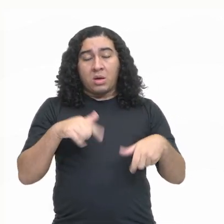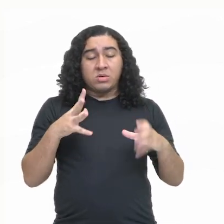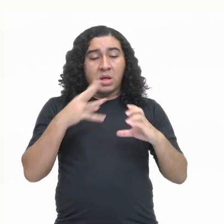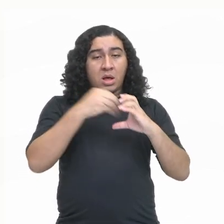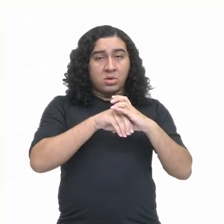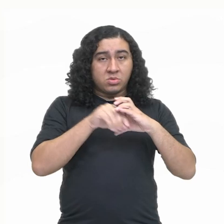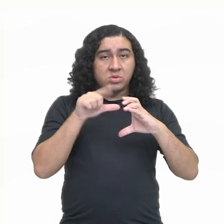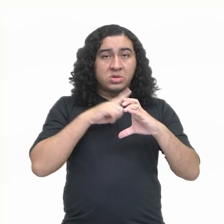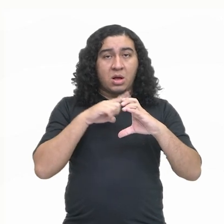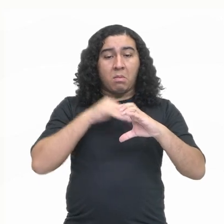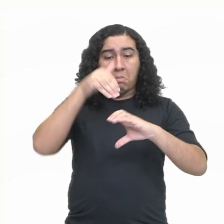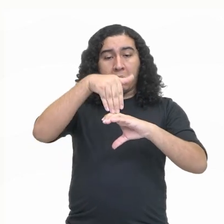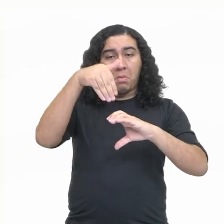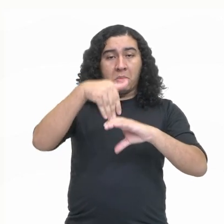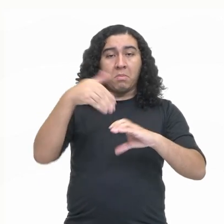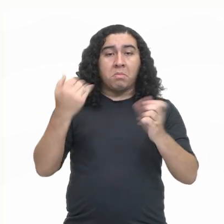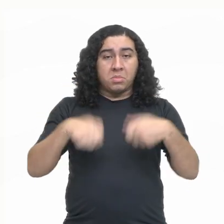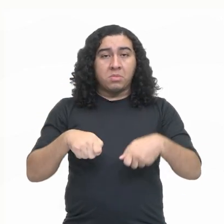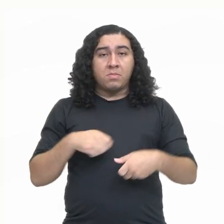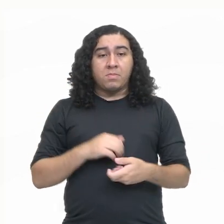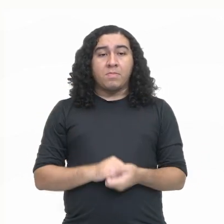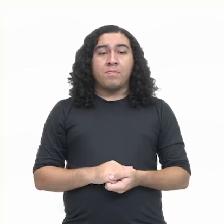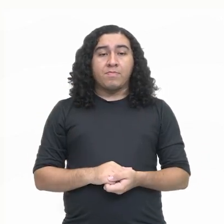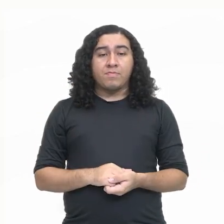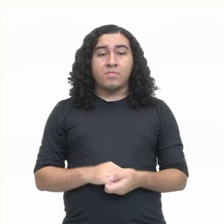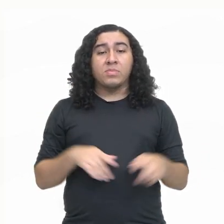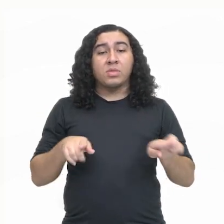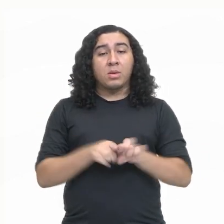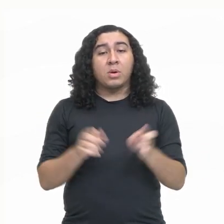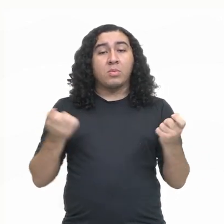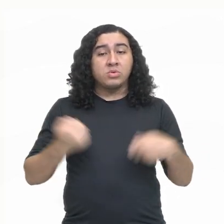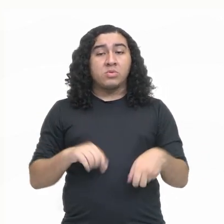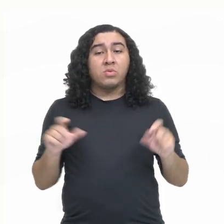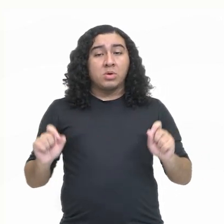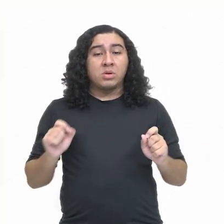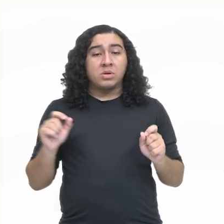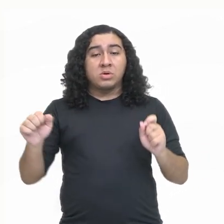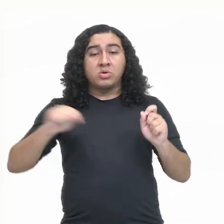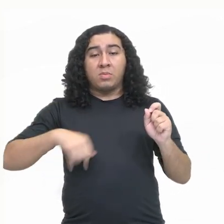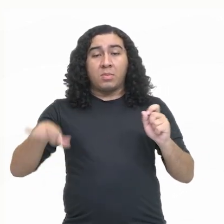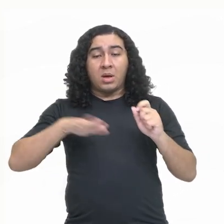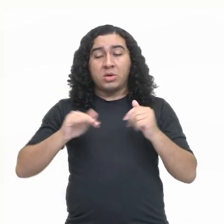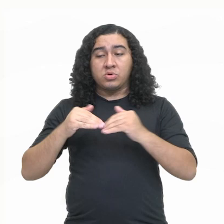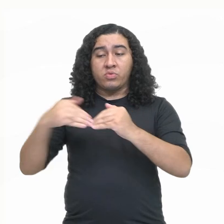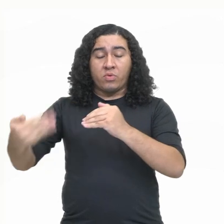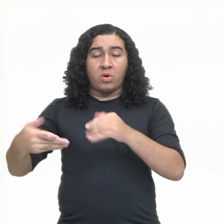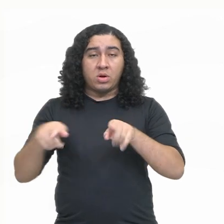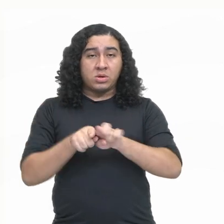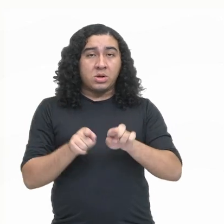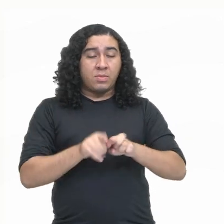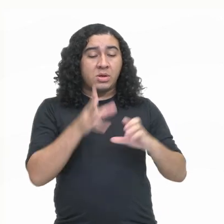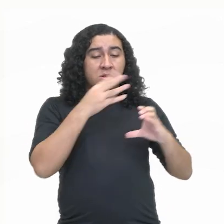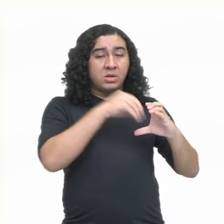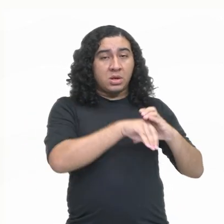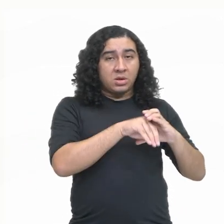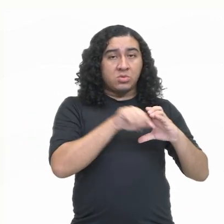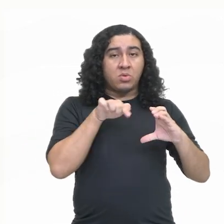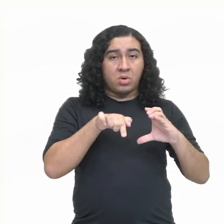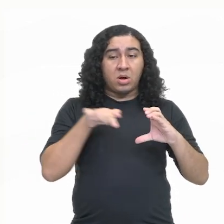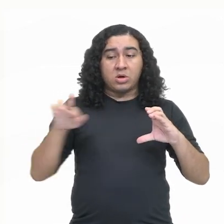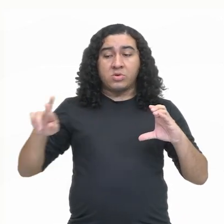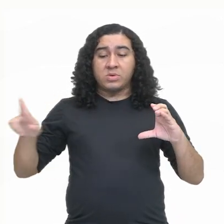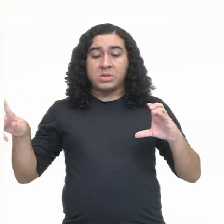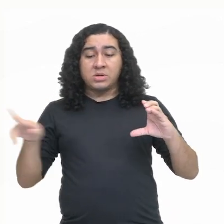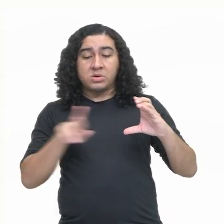está internamente, vai permitir que as diferenças entre o meio externo ou extracelular e o